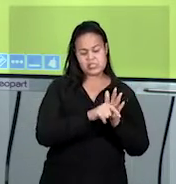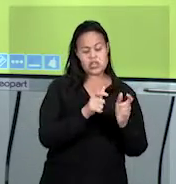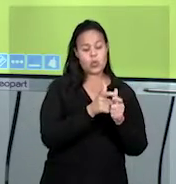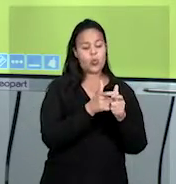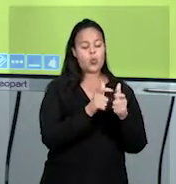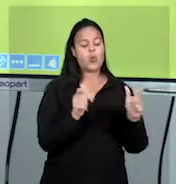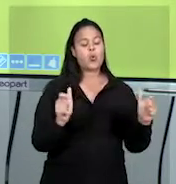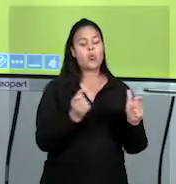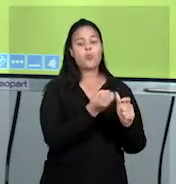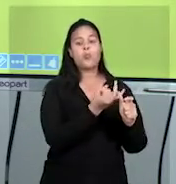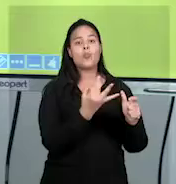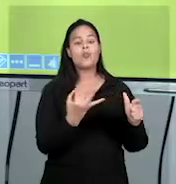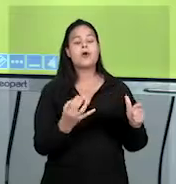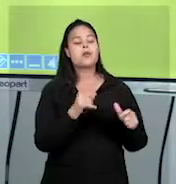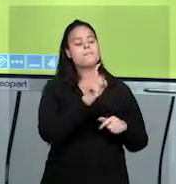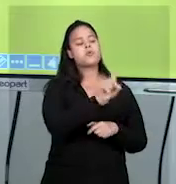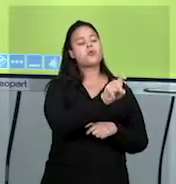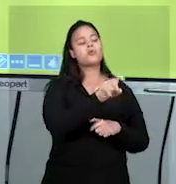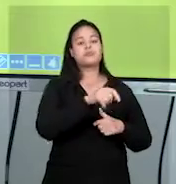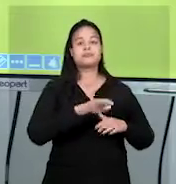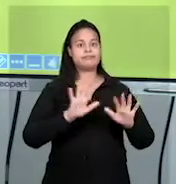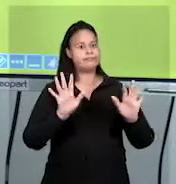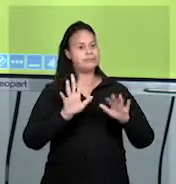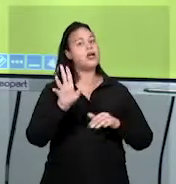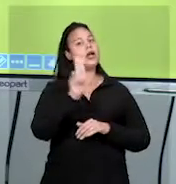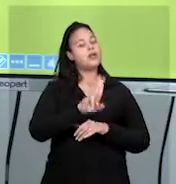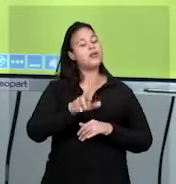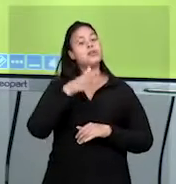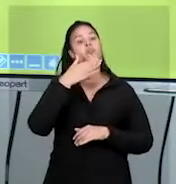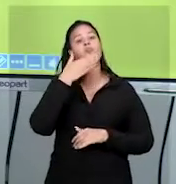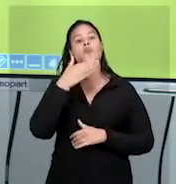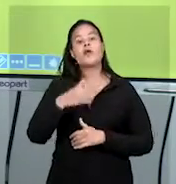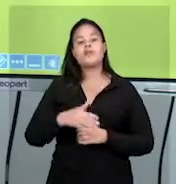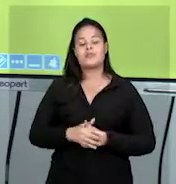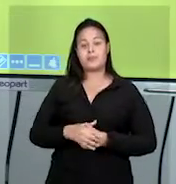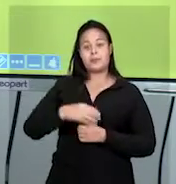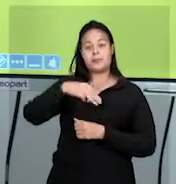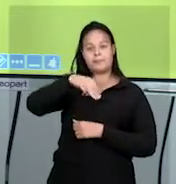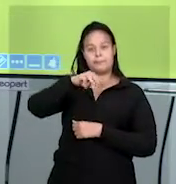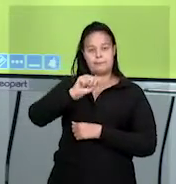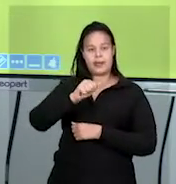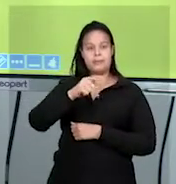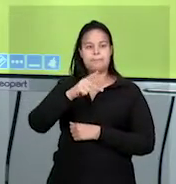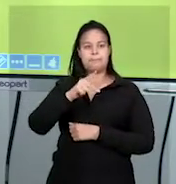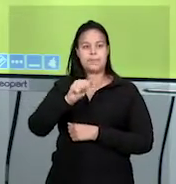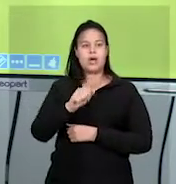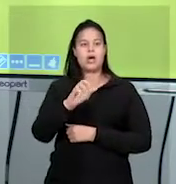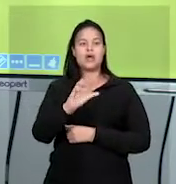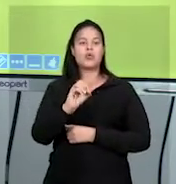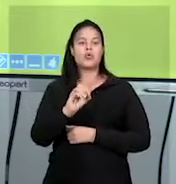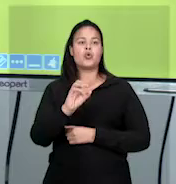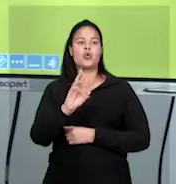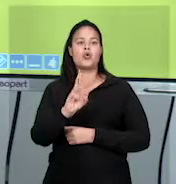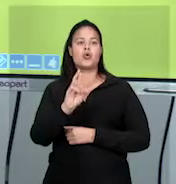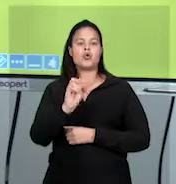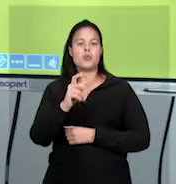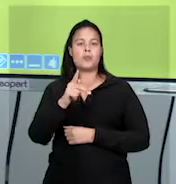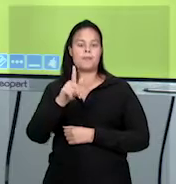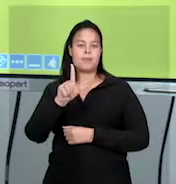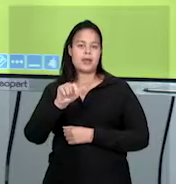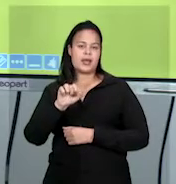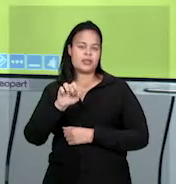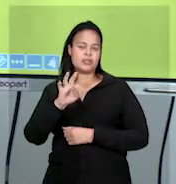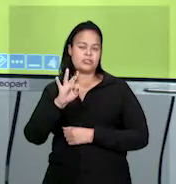quantitativo com um ponto no mapa. Então, normalmente a gente usa um recurso que é chamado de mapa coroplético. Esse mapa coroplético ele vai seguir um